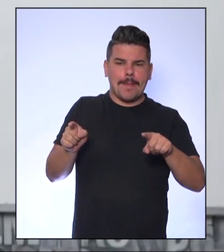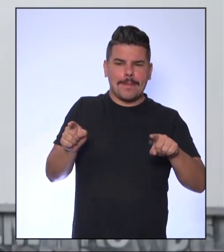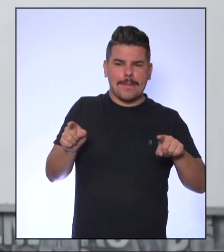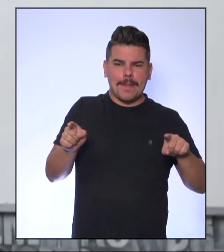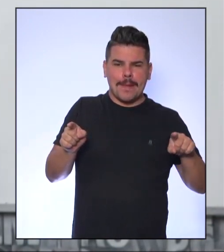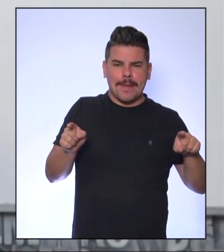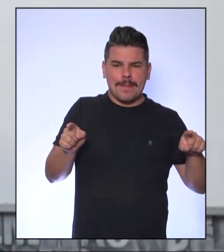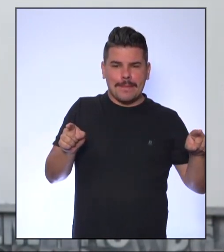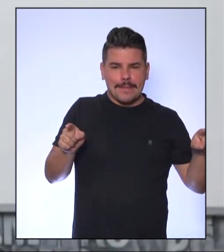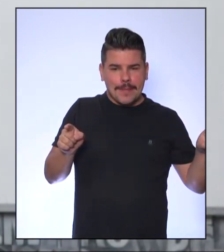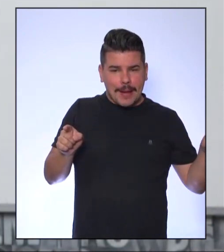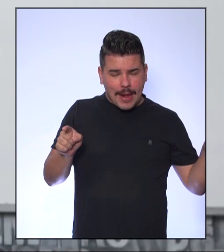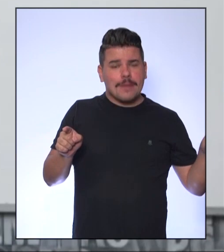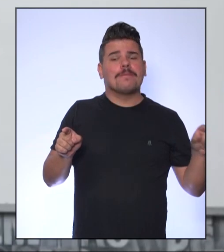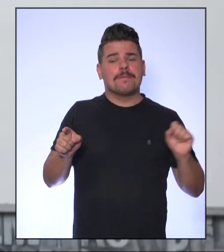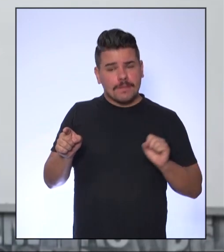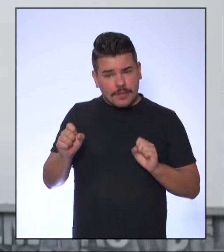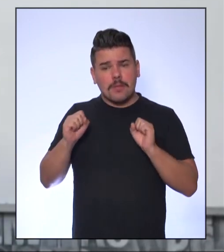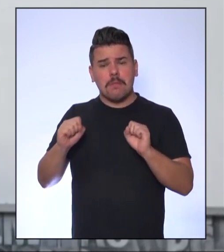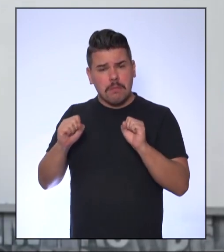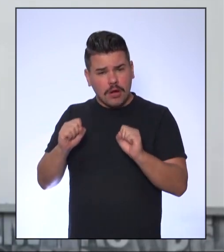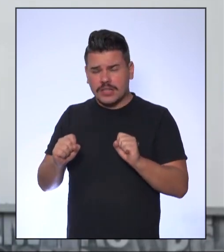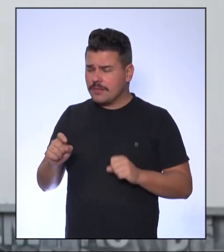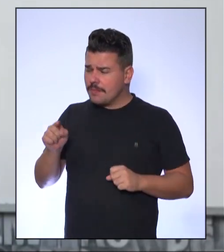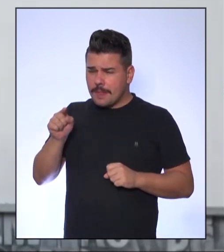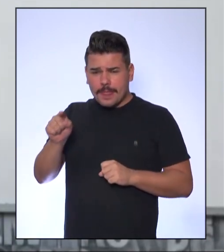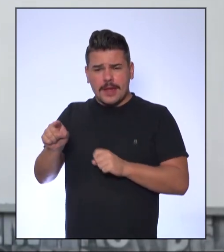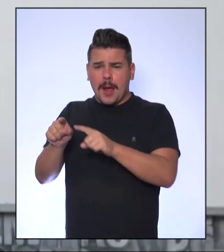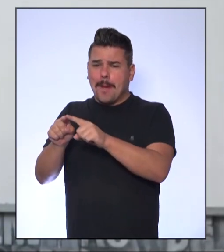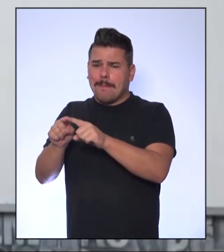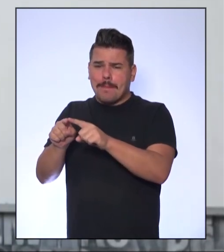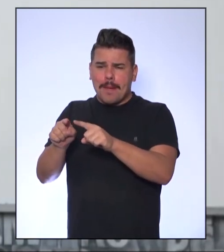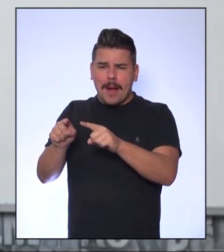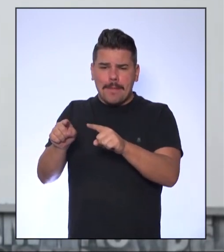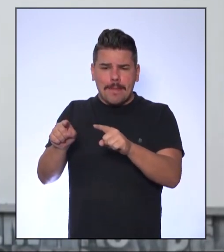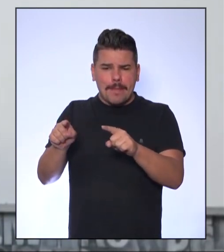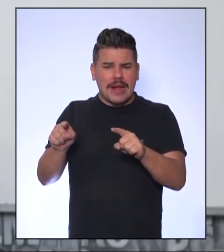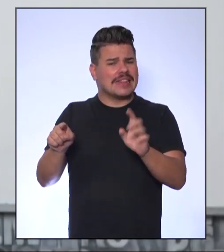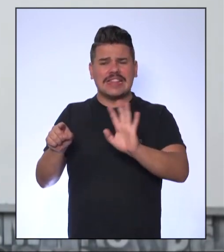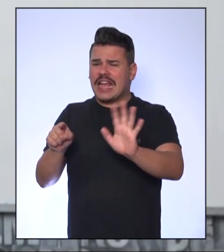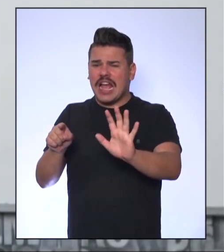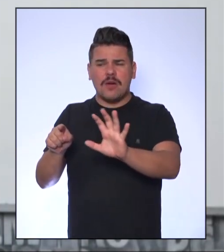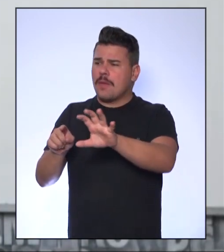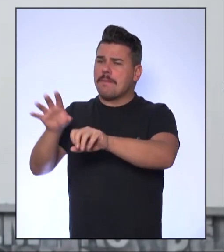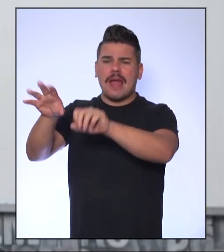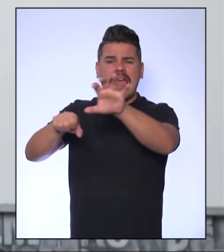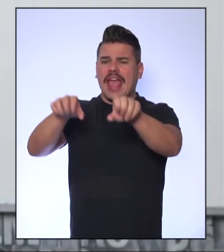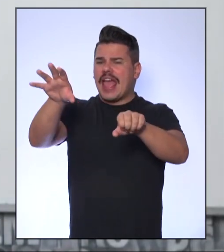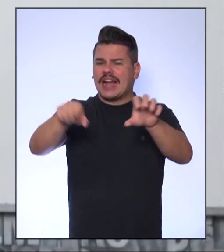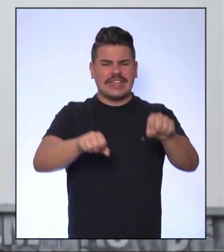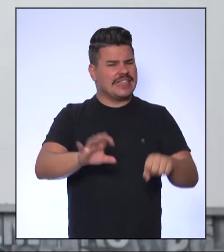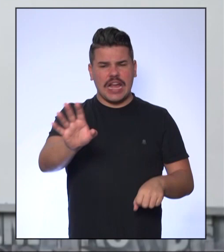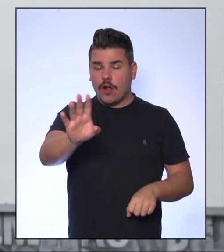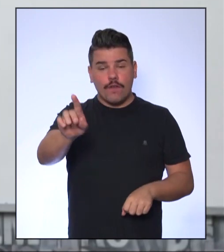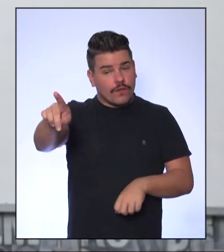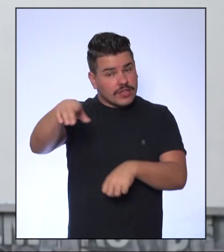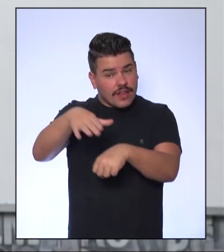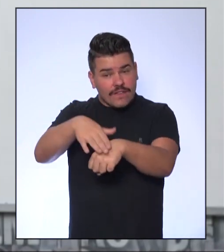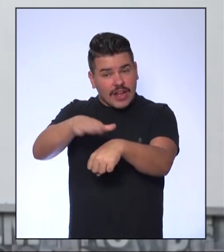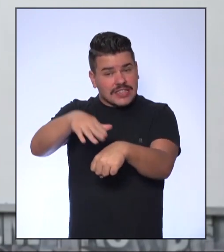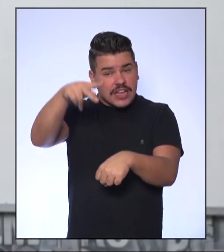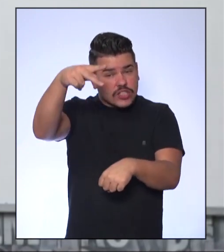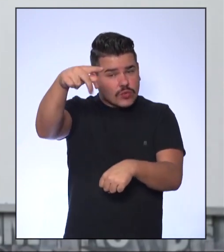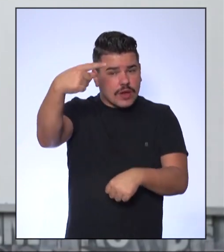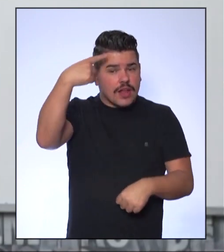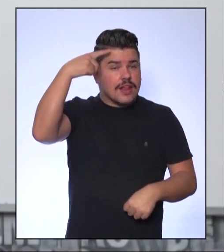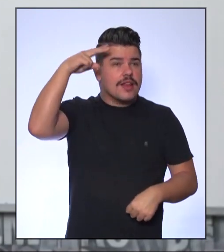Você pega 1 milhão de linha do tempo pronta, monte a sua. Segundo, eu preciso, em cima da minha linha do